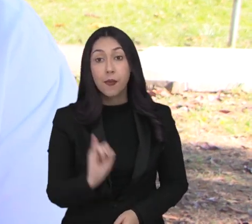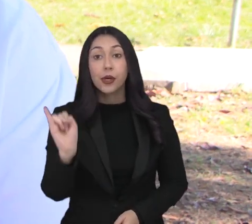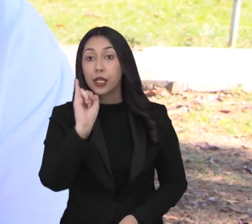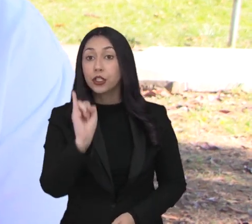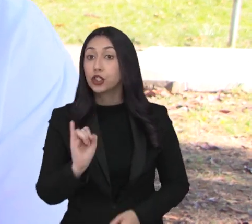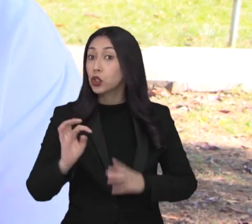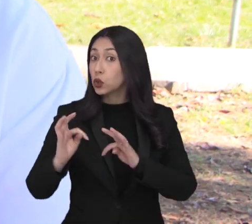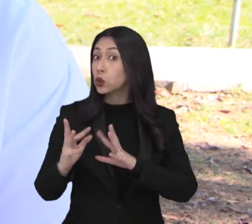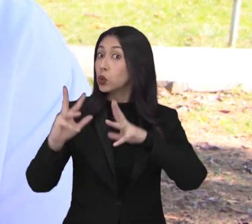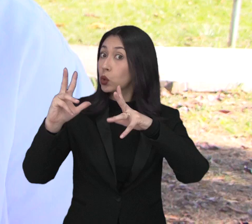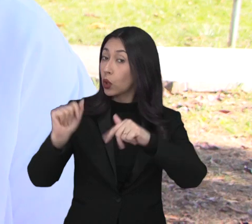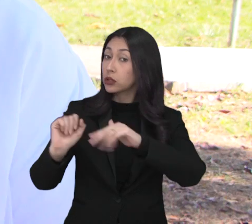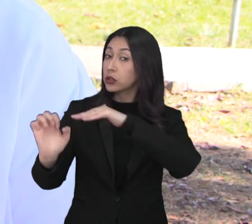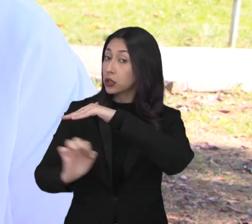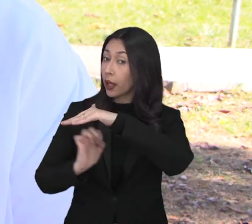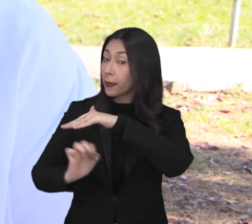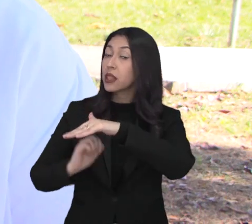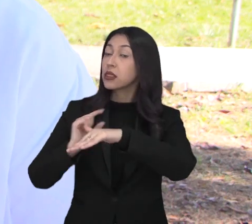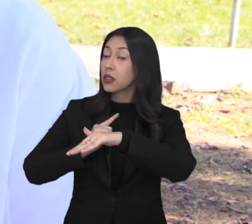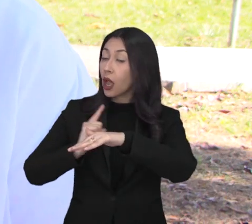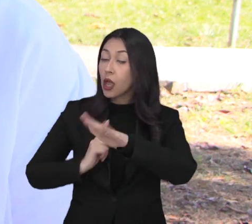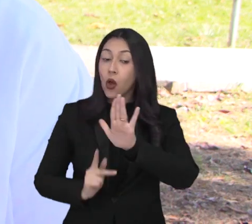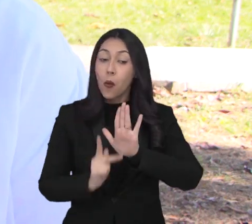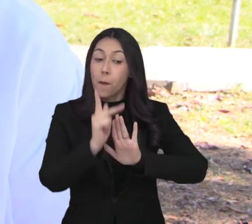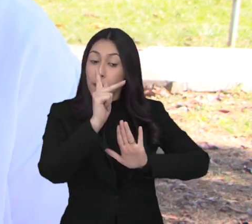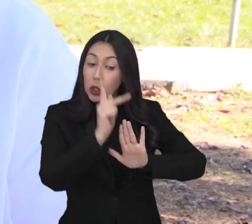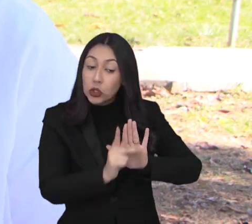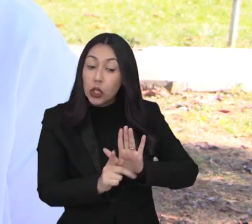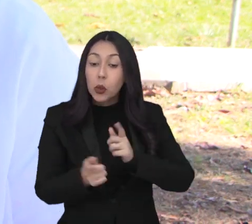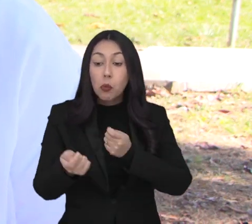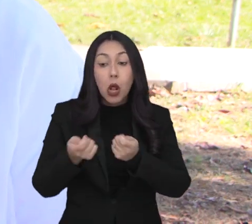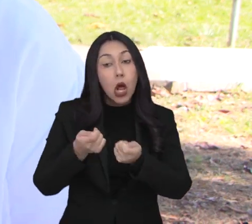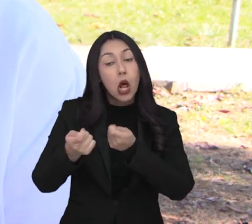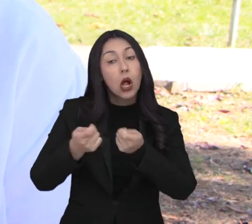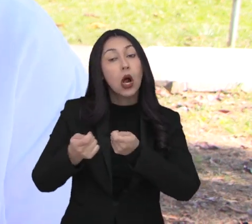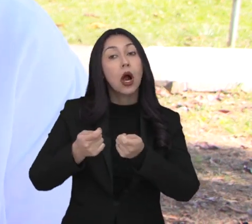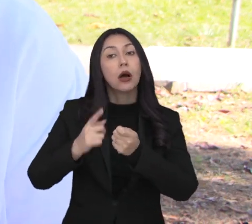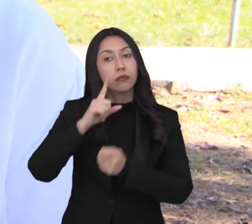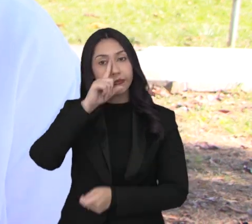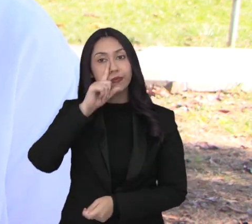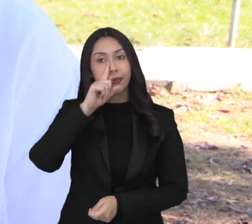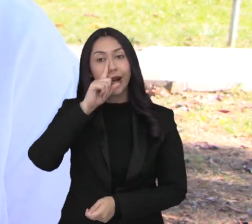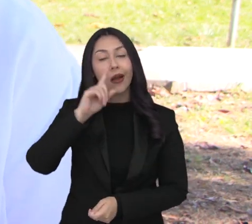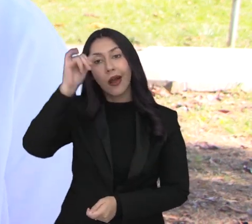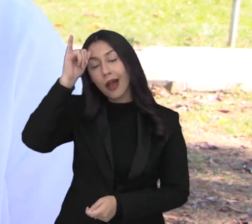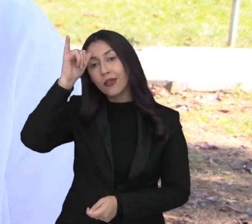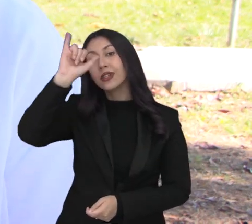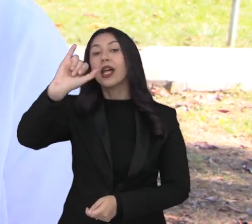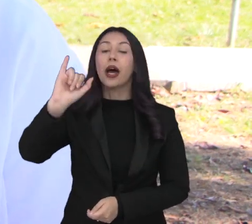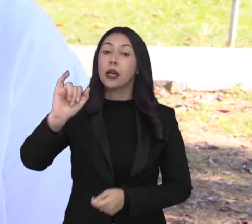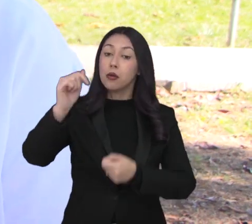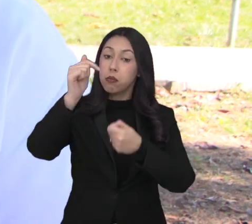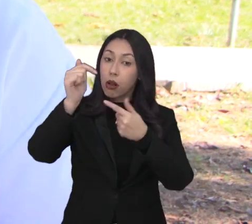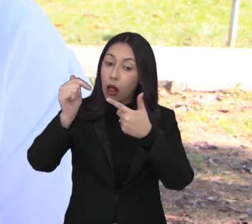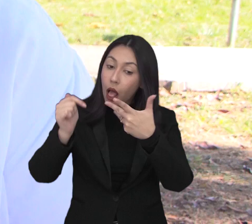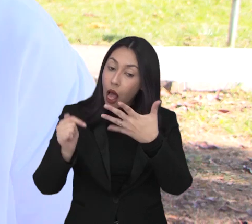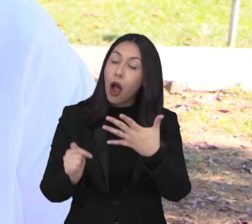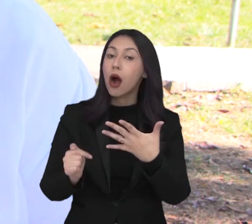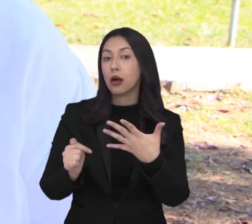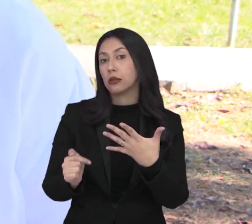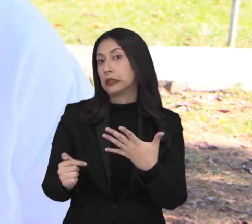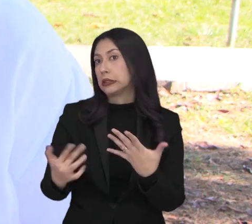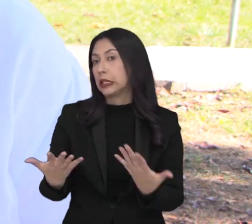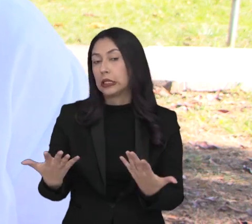que todo CNPJ tenha um programa de gerenciamento de riscos, onde vai ser apontado todos esses